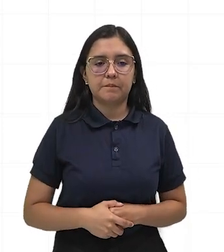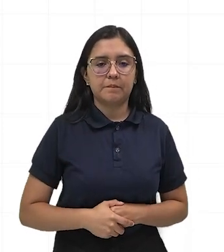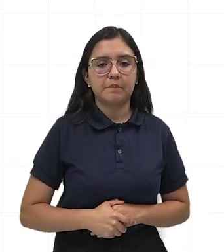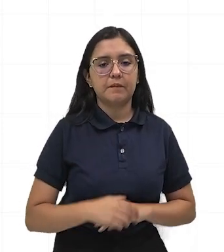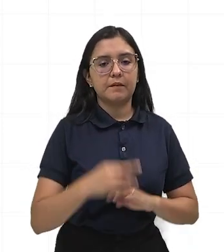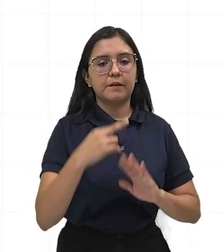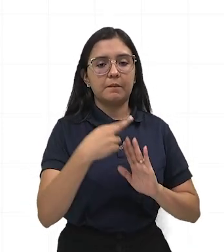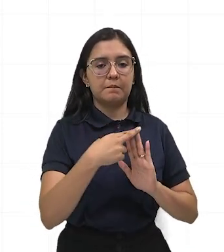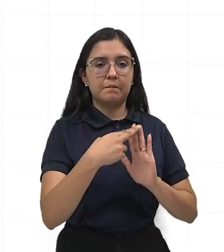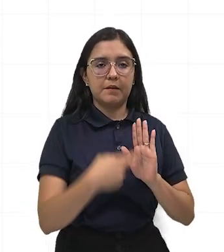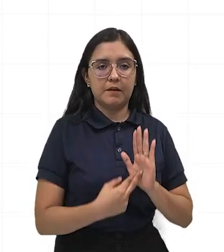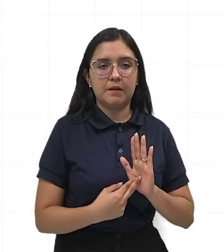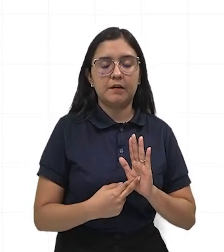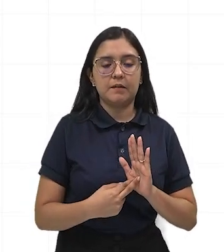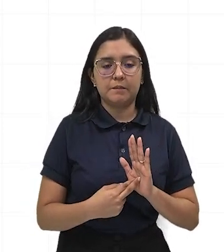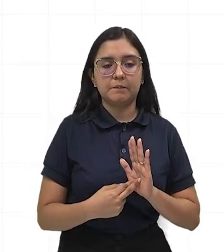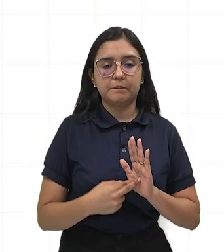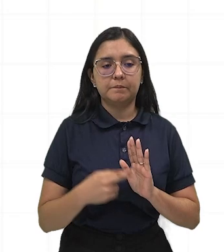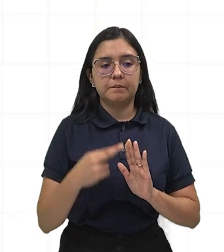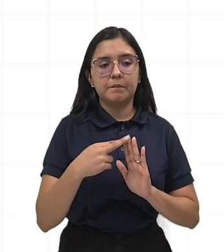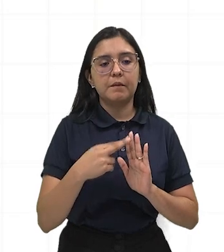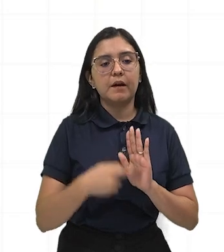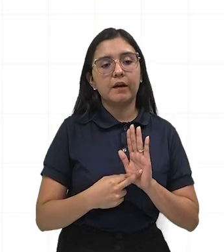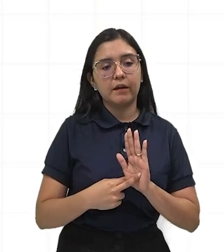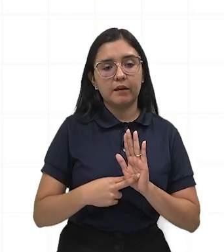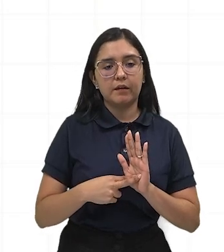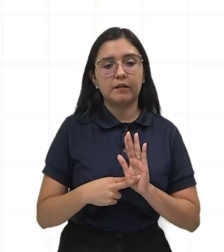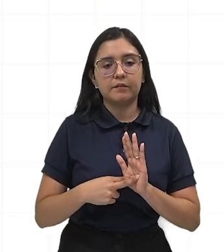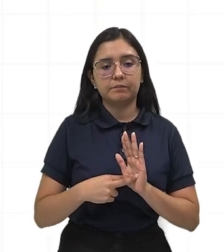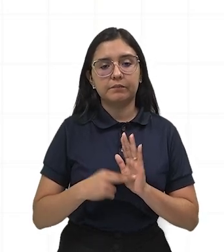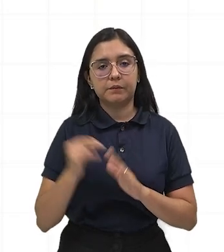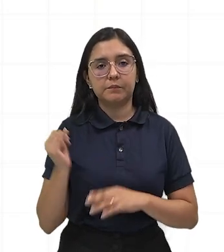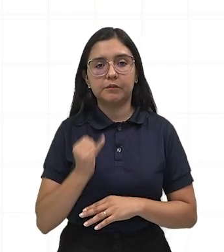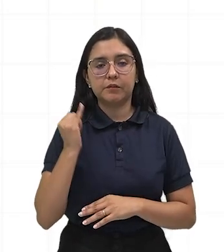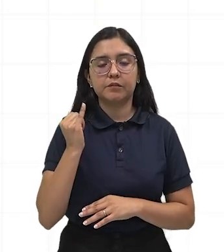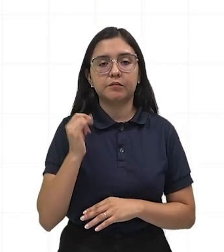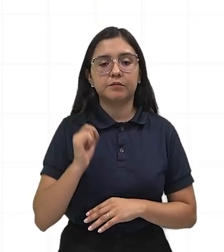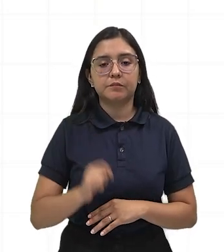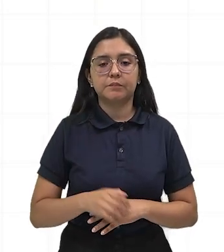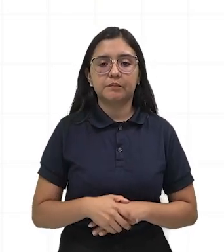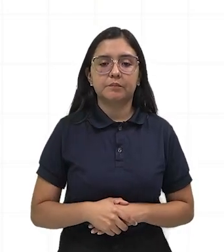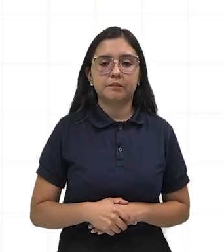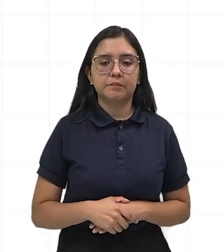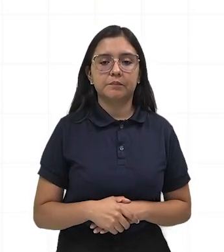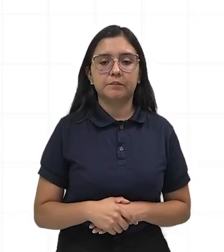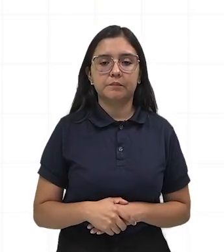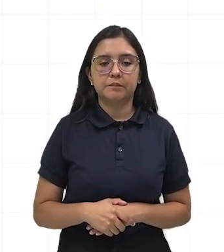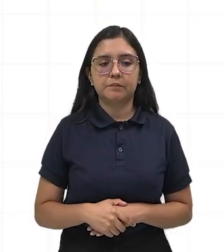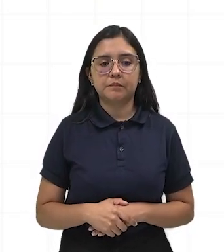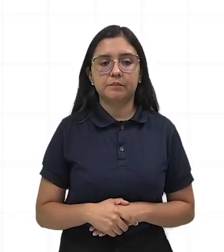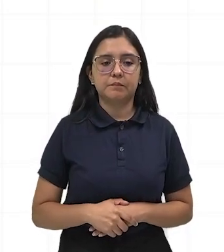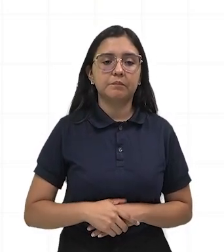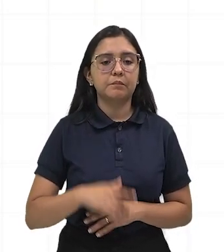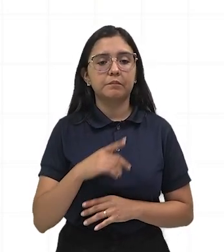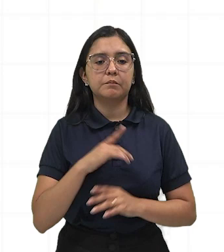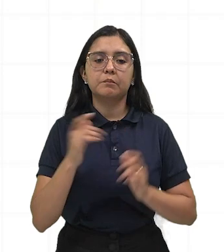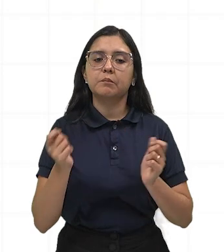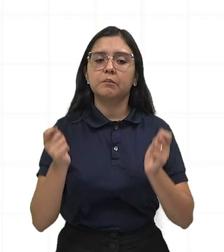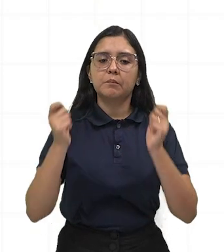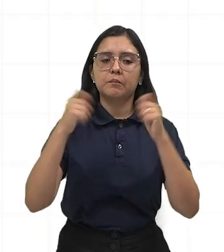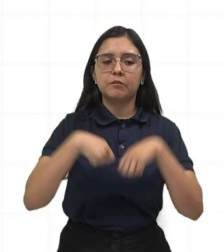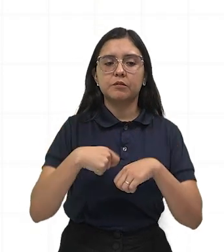regra fundamental, regra fundamental na contagem, que nos